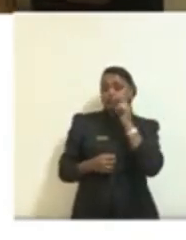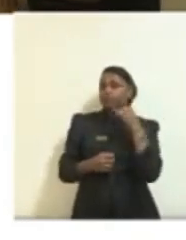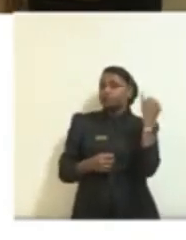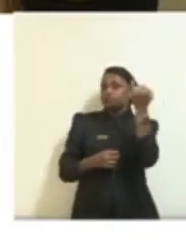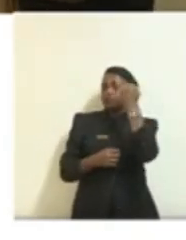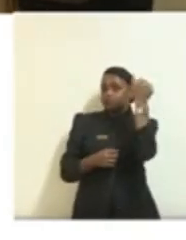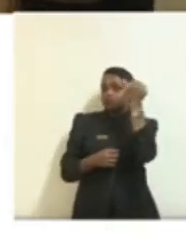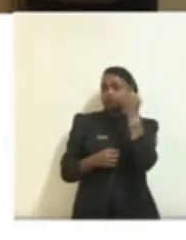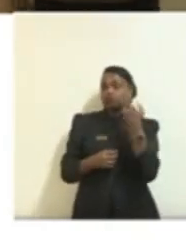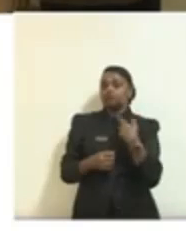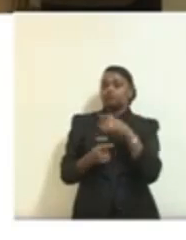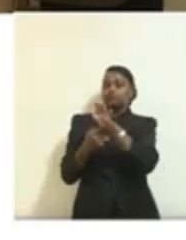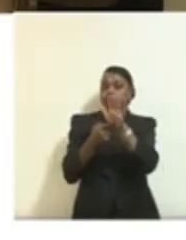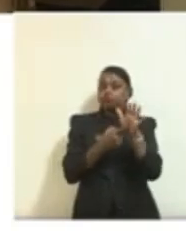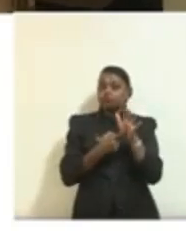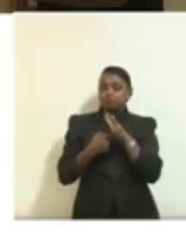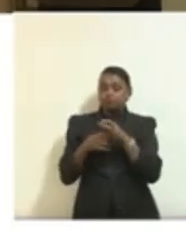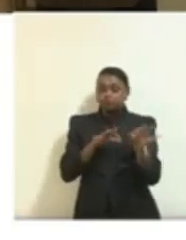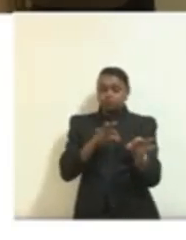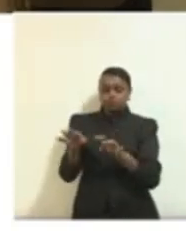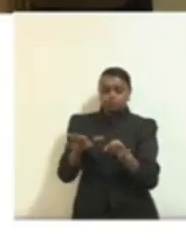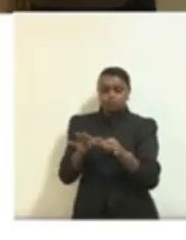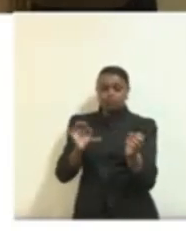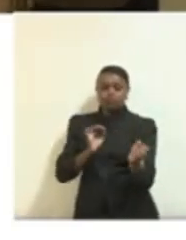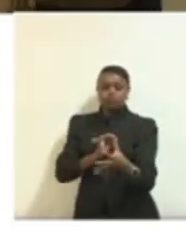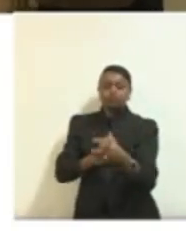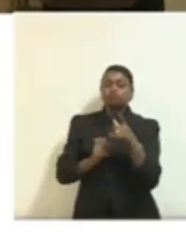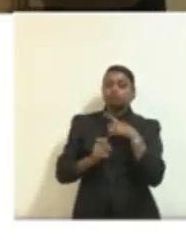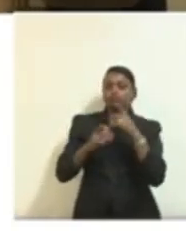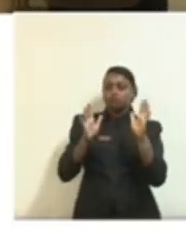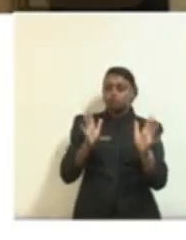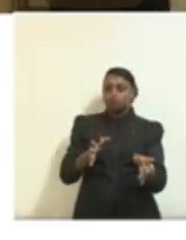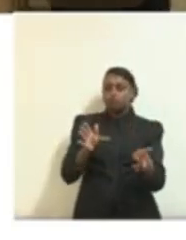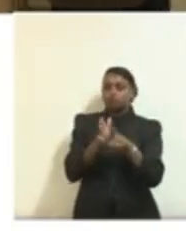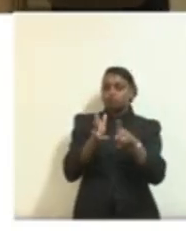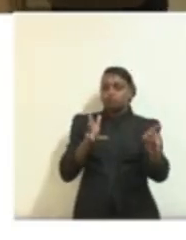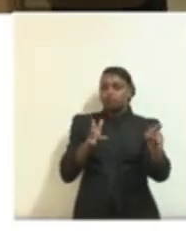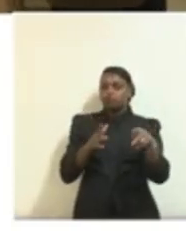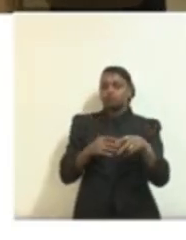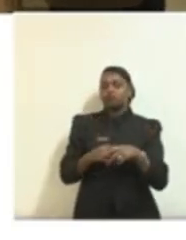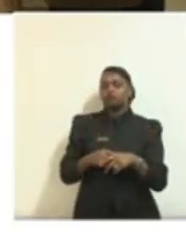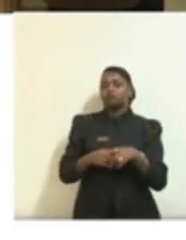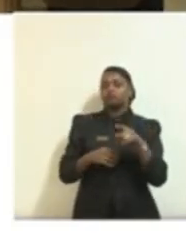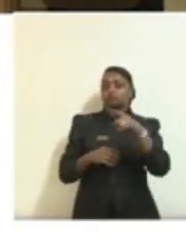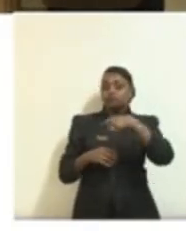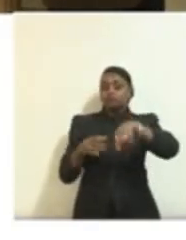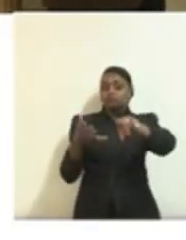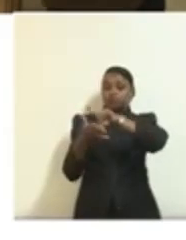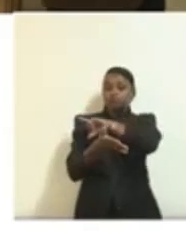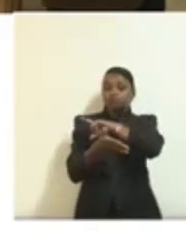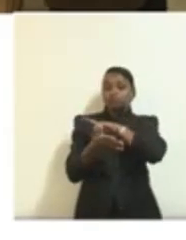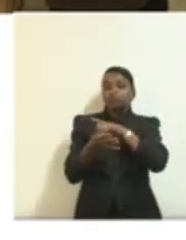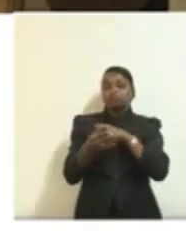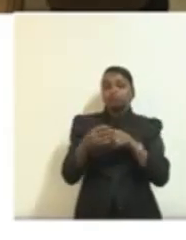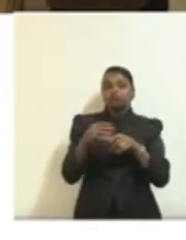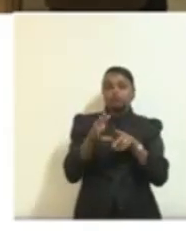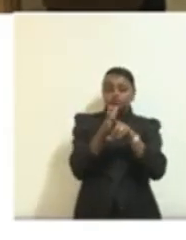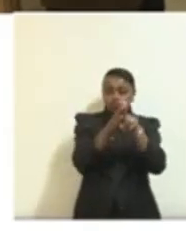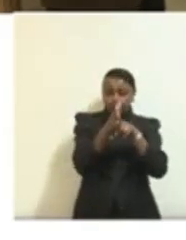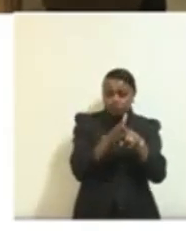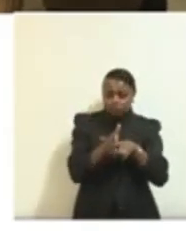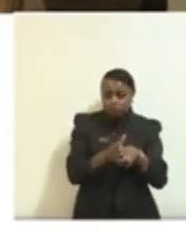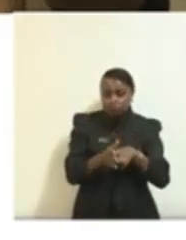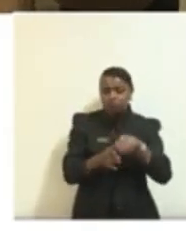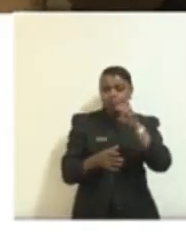ou mencionar alguns projetos em que nós medimos isso. Né? Nós coordenamos o projeto de pesquisas ecológicas de